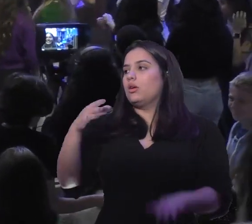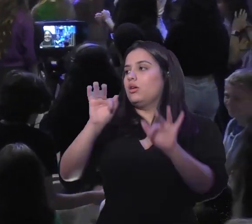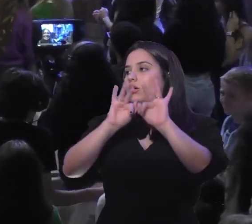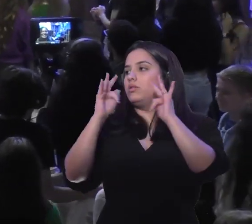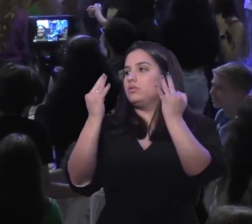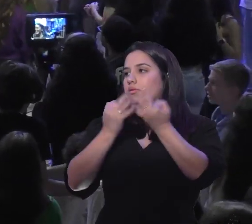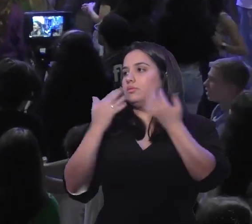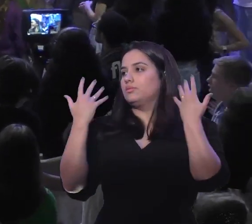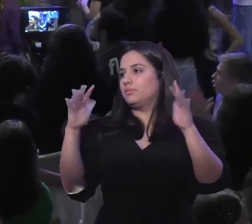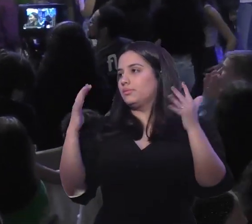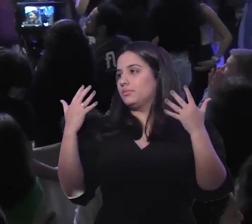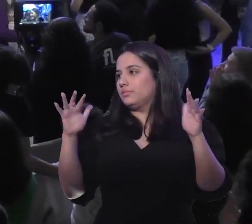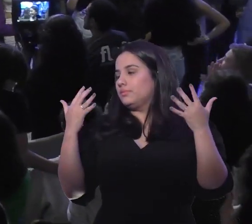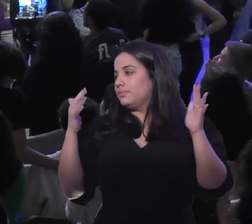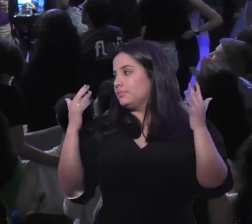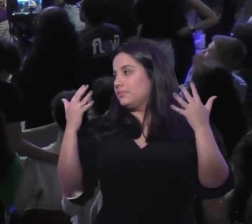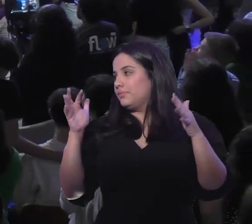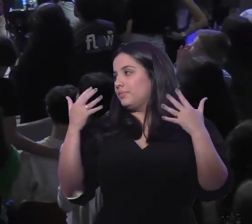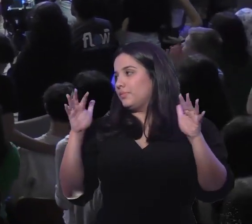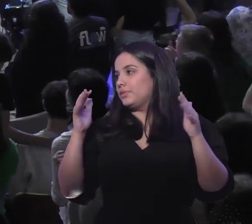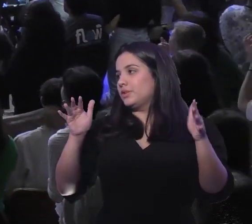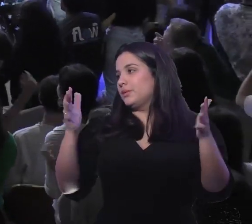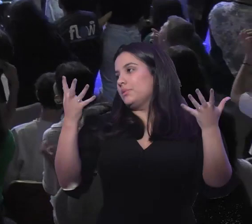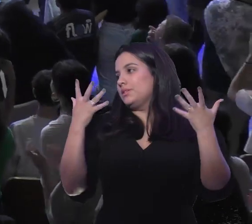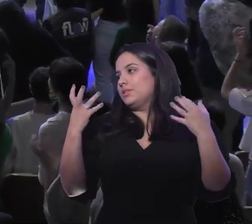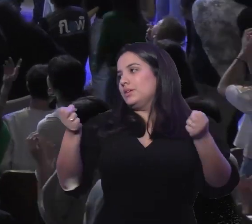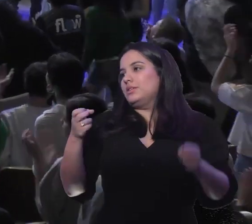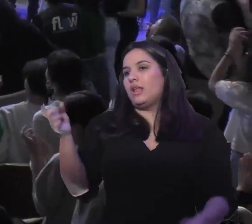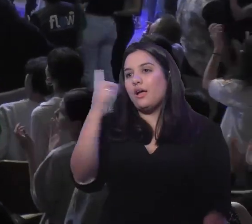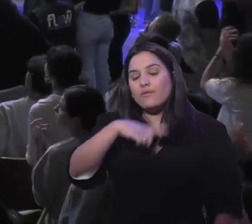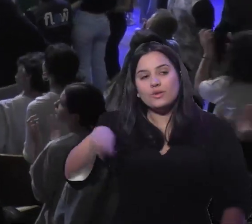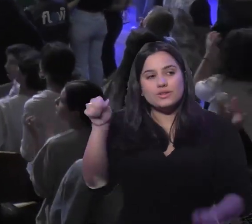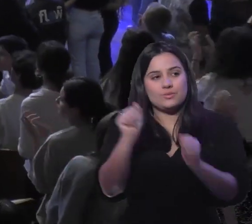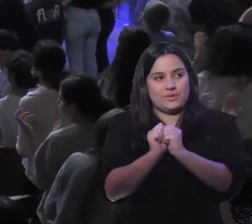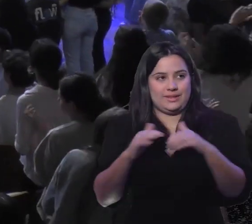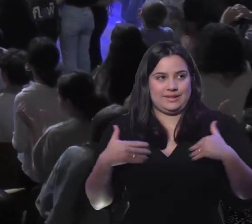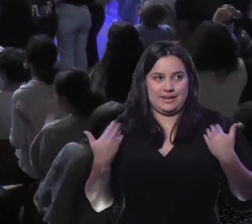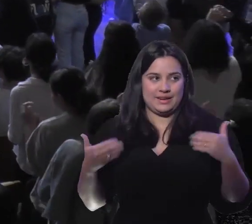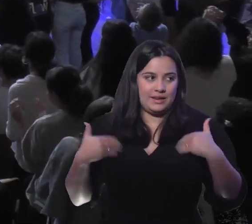na fé. A gente está aqui para te receber com muita alegria.